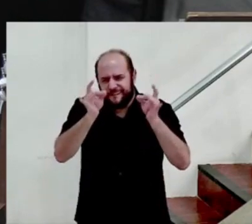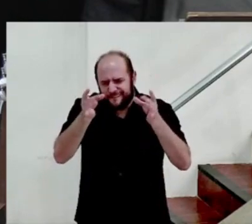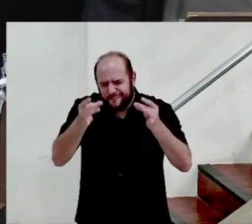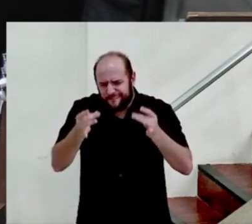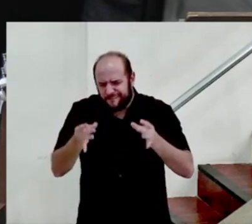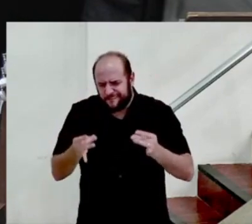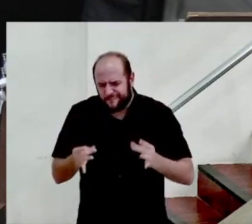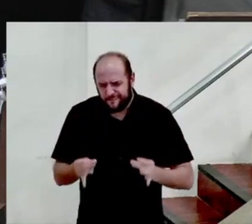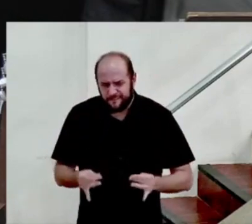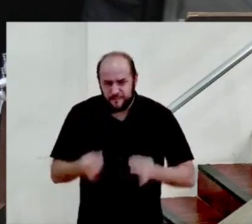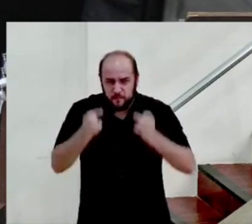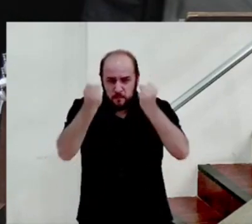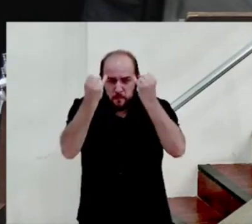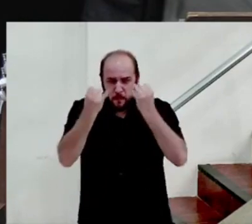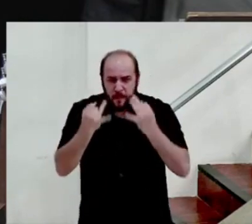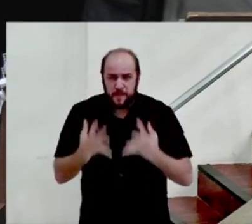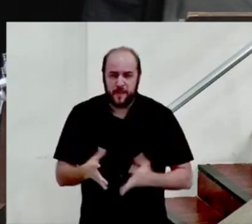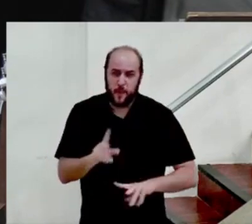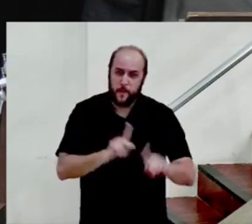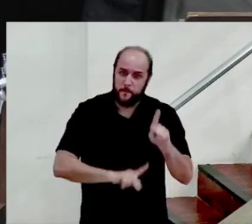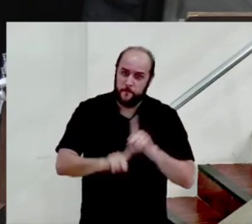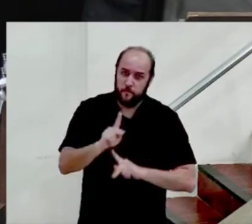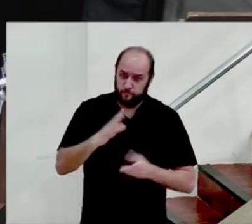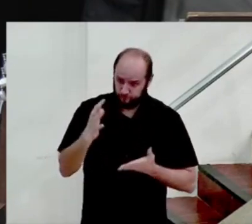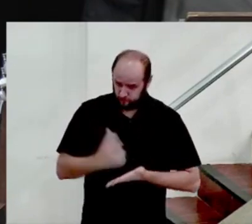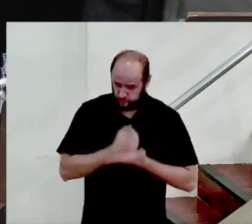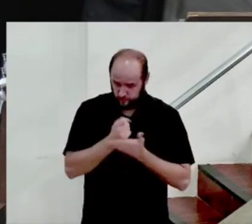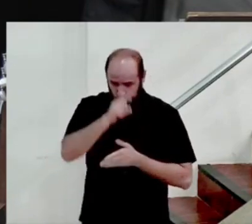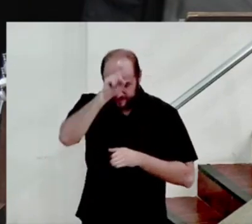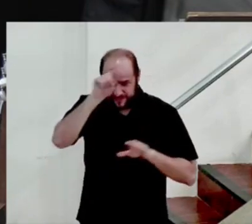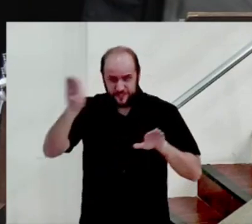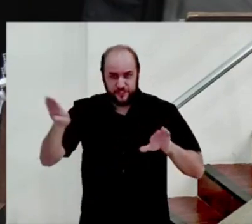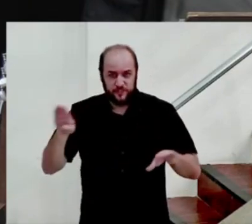aquele povo que ele tinha resgatado do Egito.